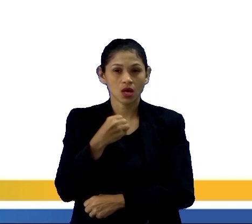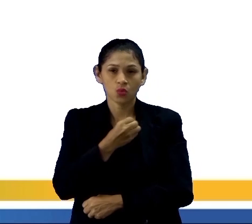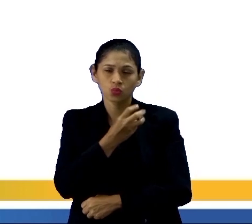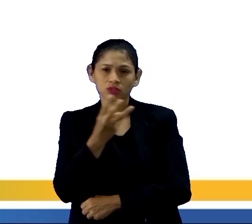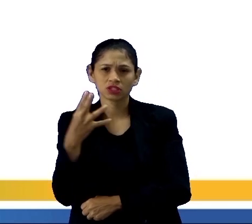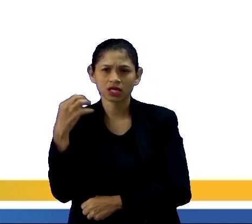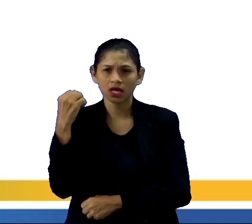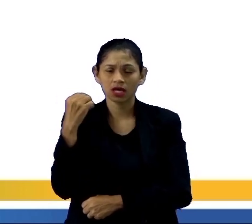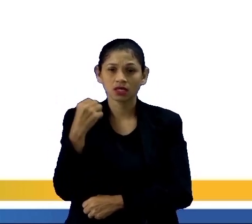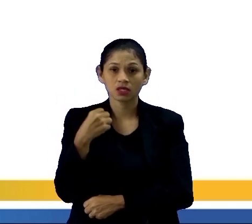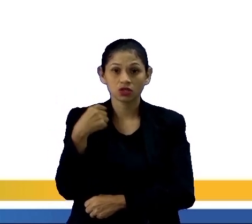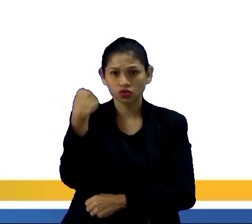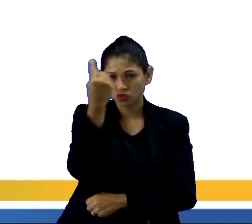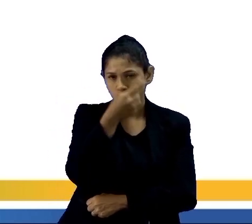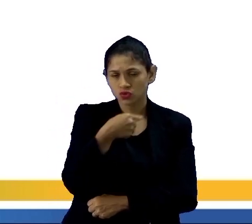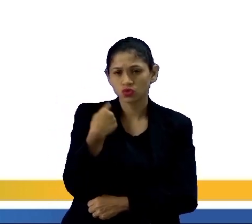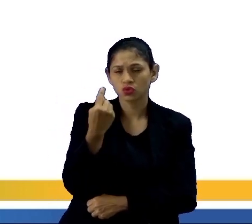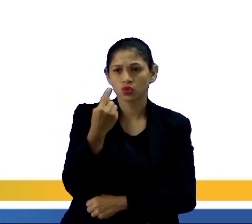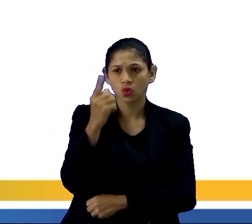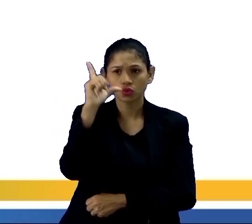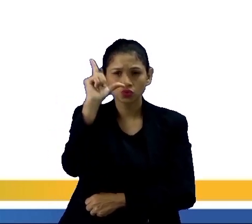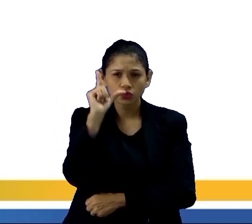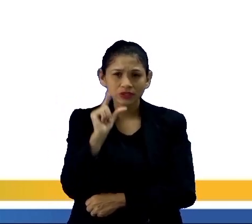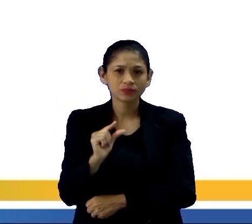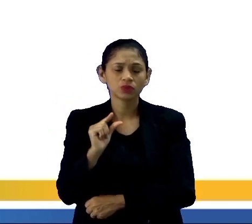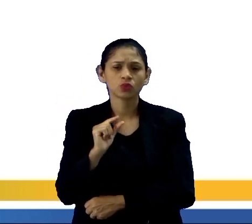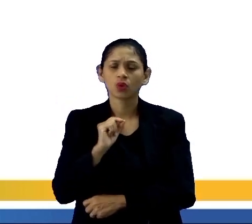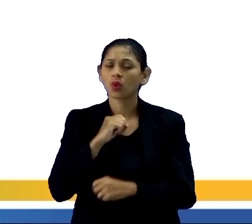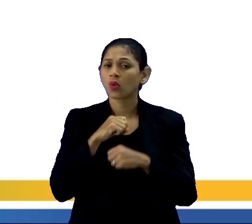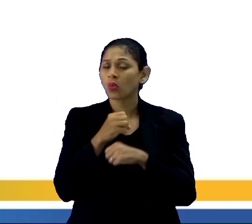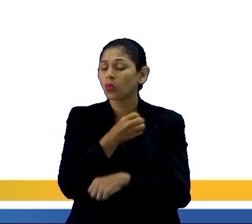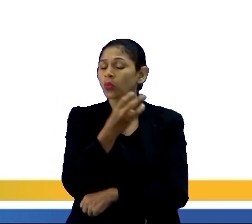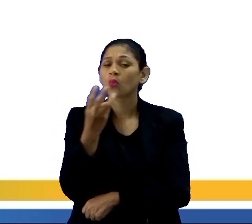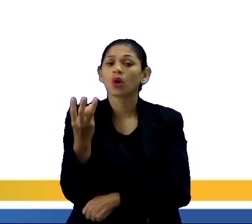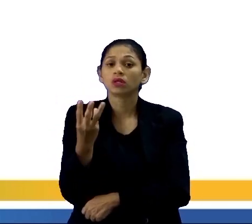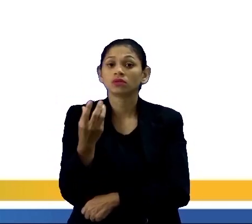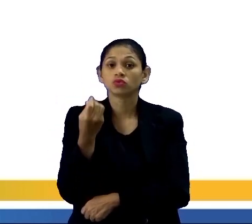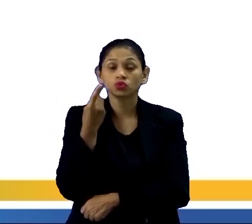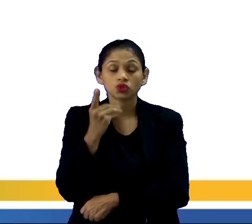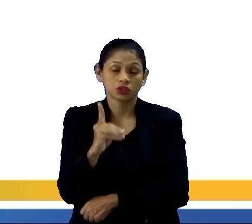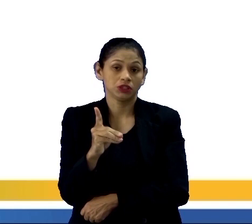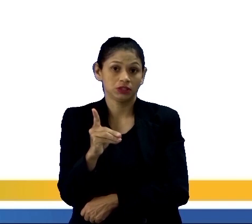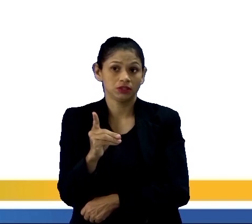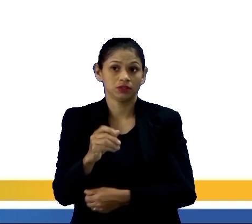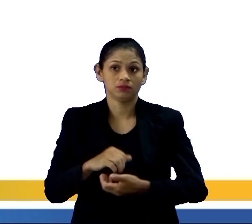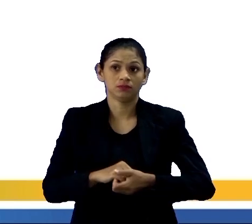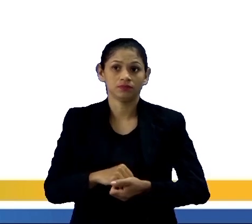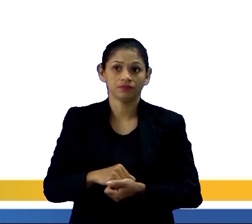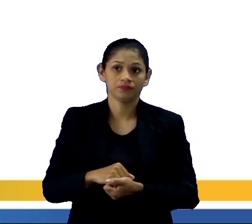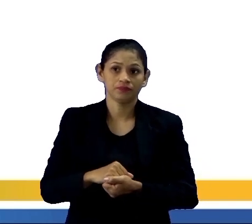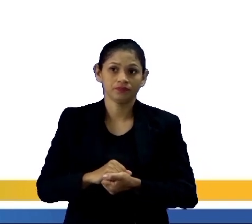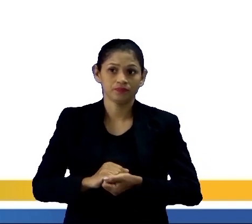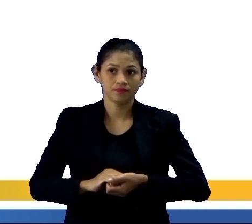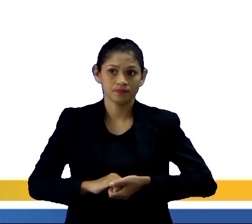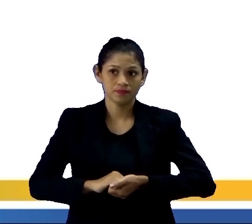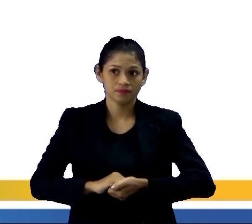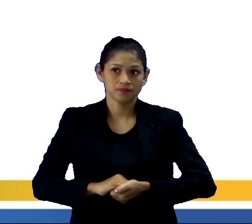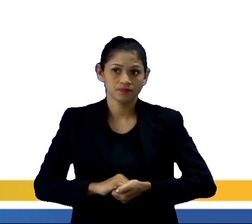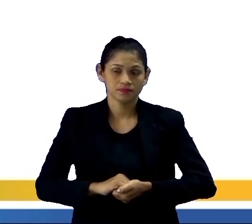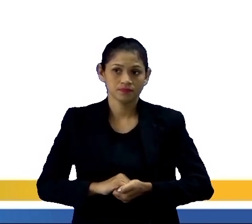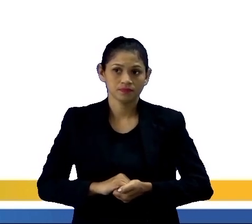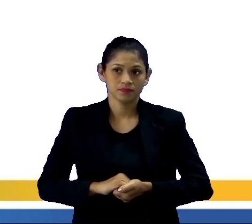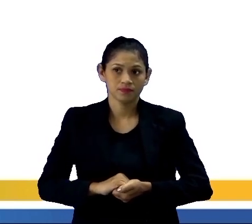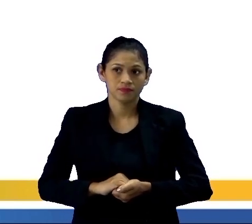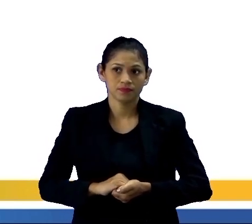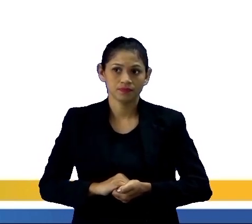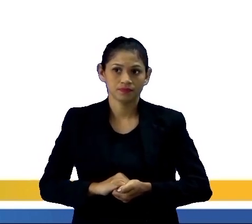prazo essa equipe fará o mesmo trabalho? Então, vamos lá. Trabalhando 8 horas por dia, eles terminaram em 20